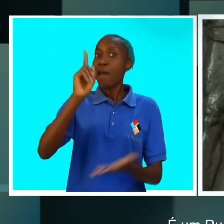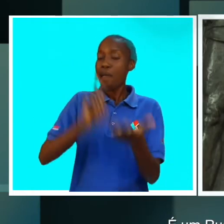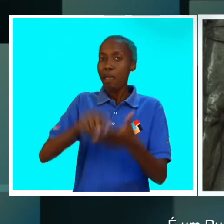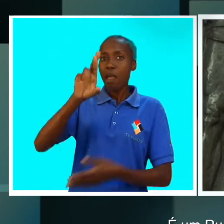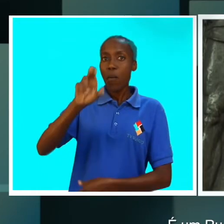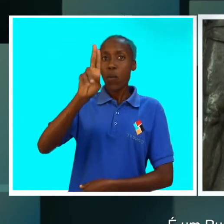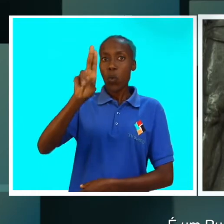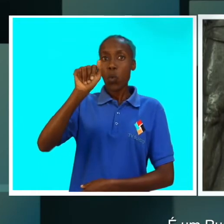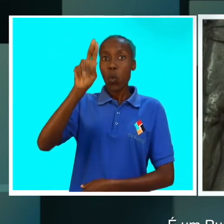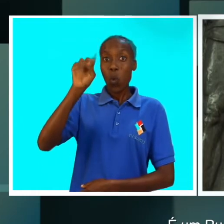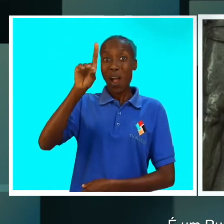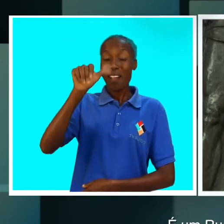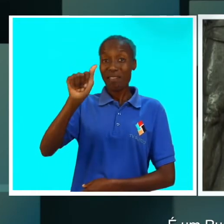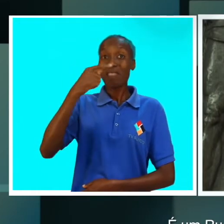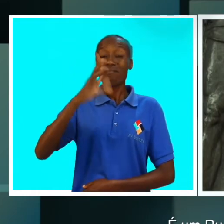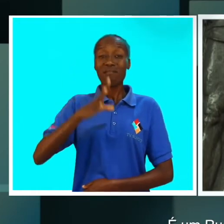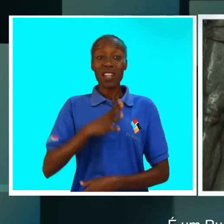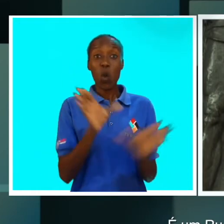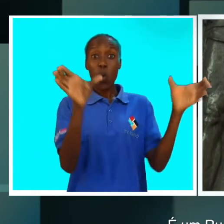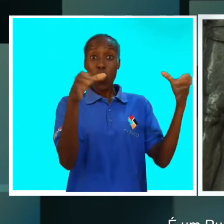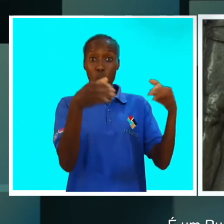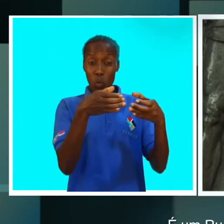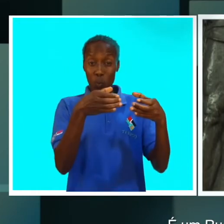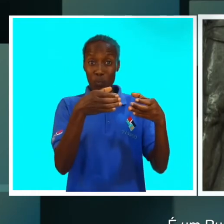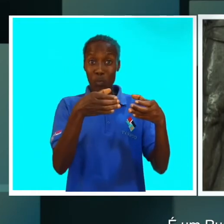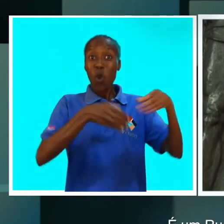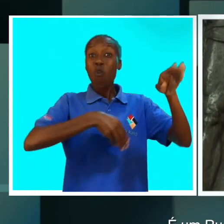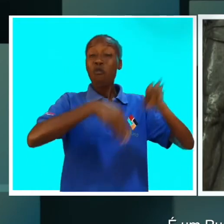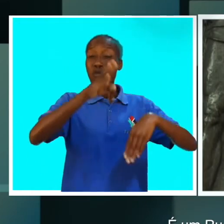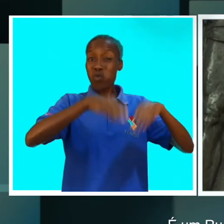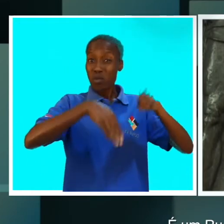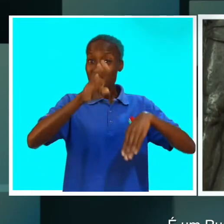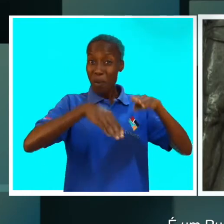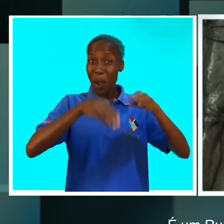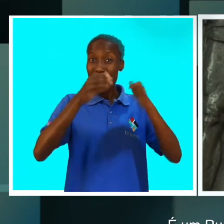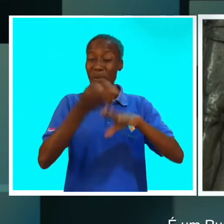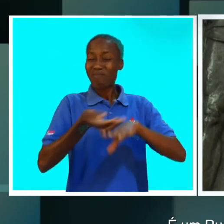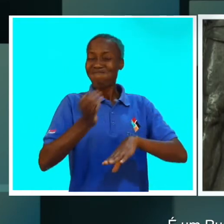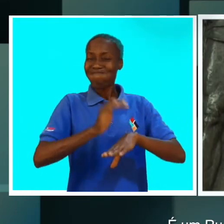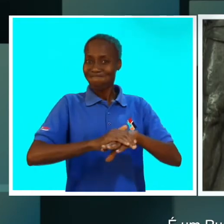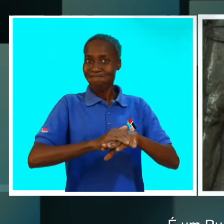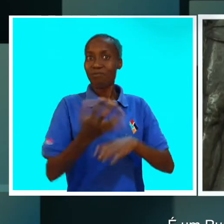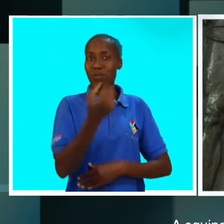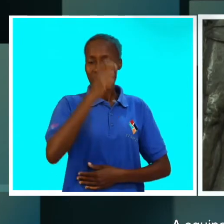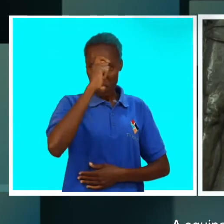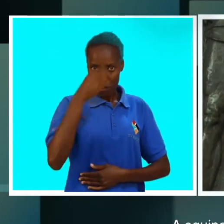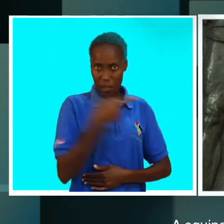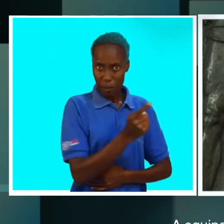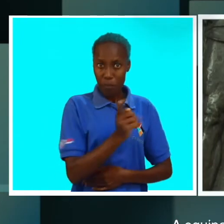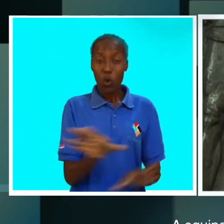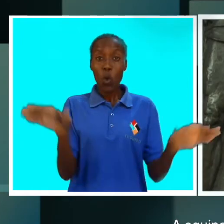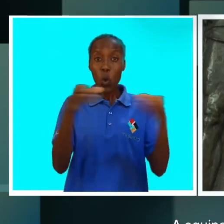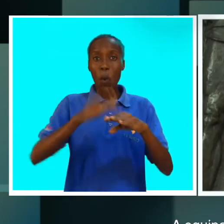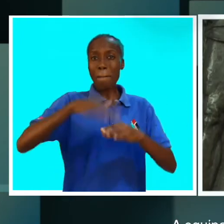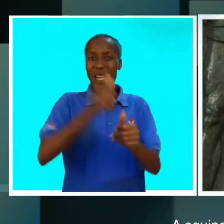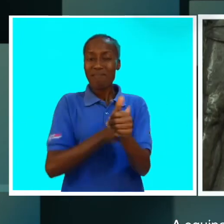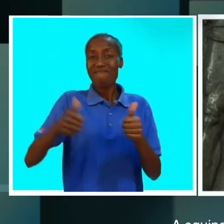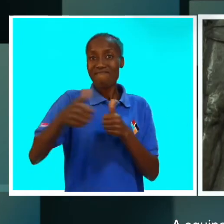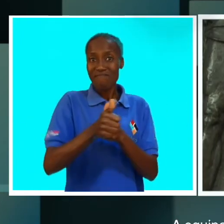É um Ruanda que tem uma equipa, que tem um futebol um tanto ou quanto respeitável. A equipa mais